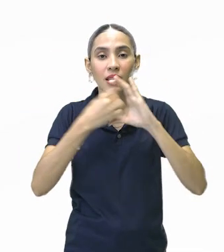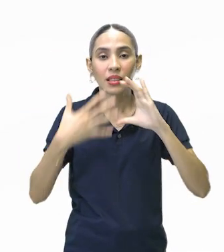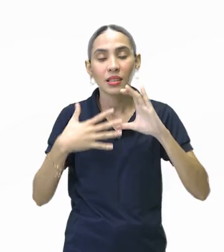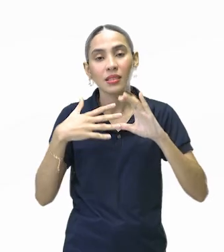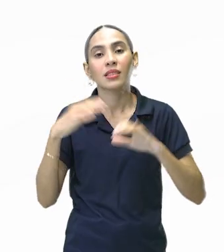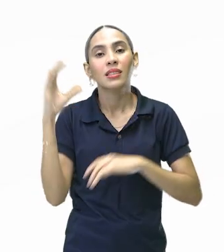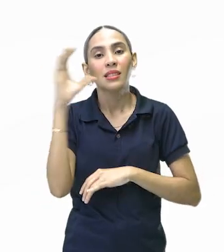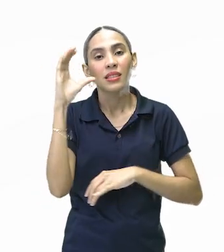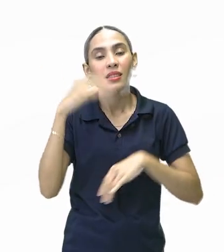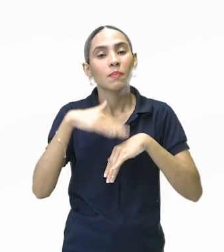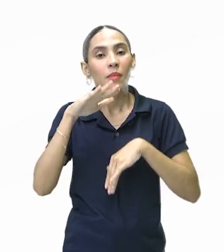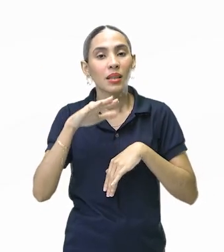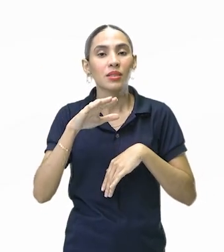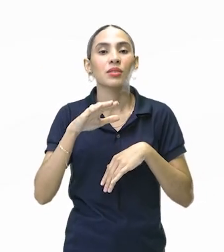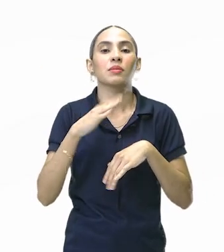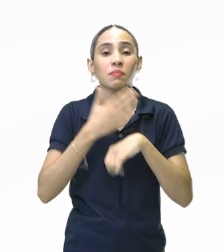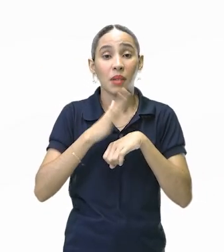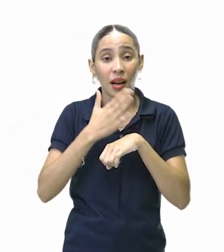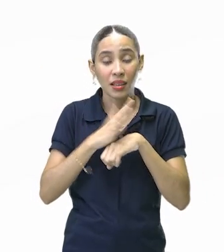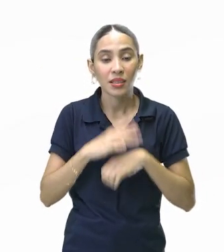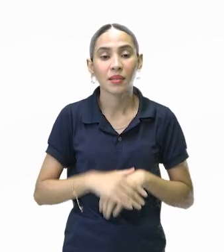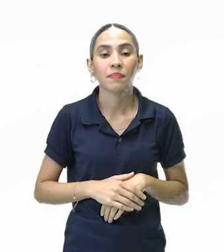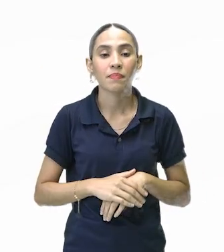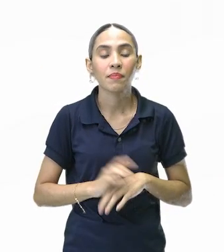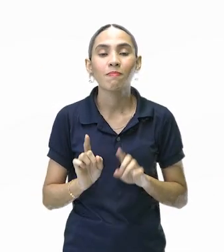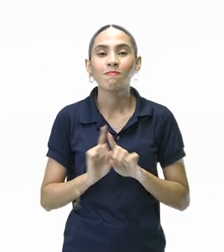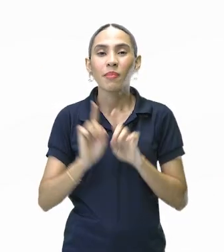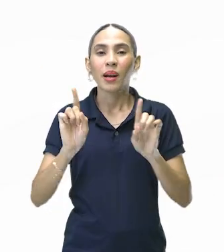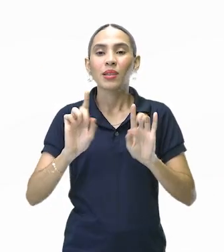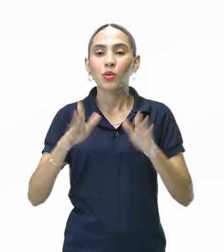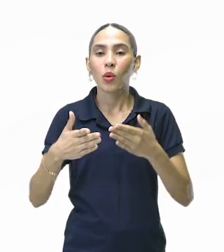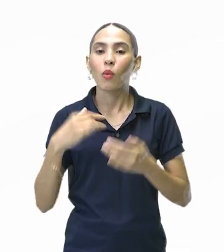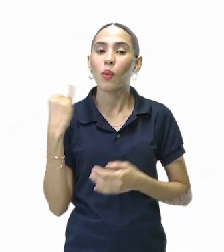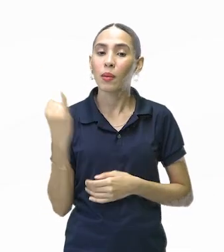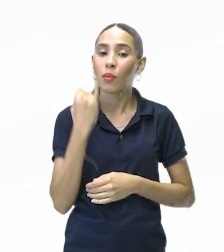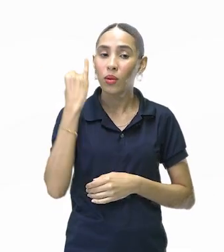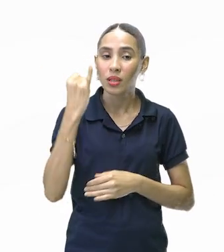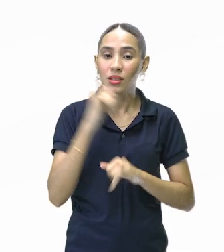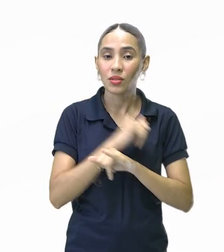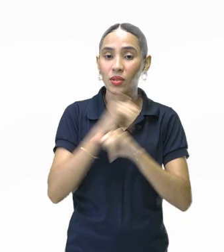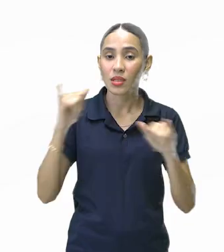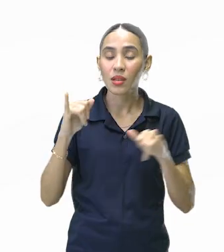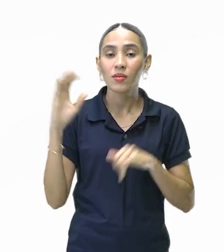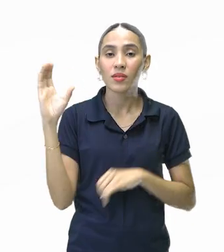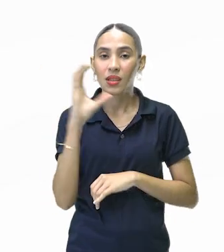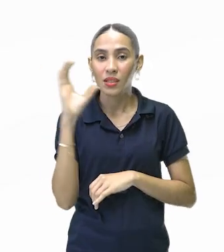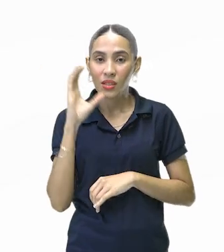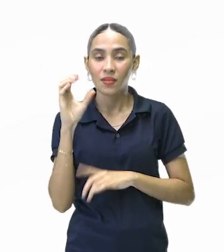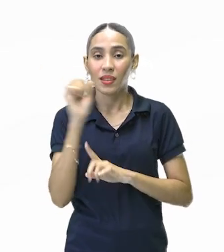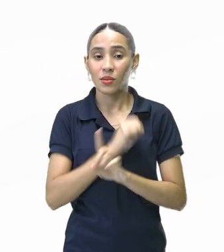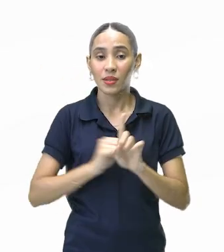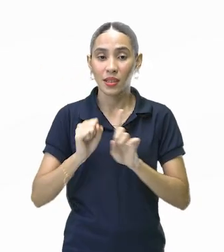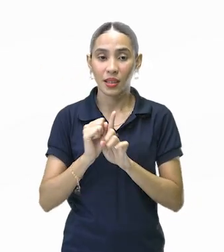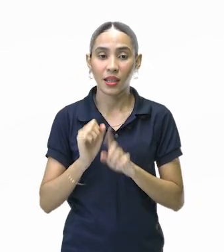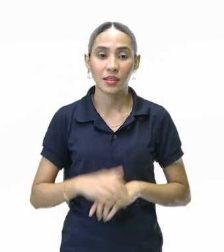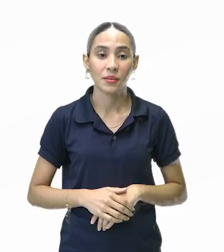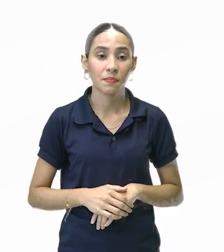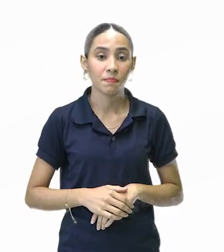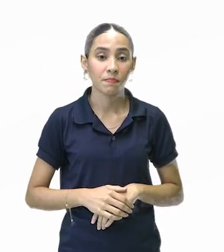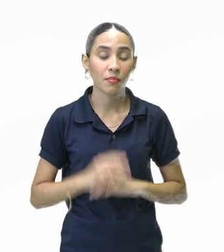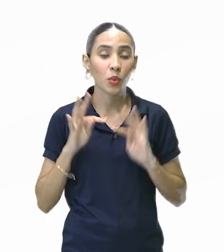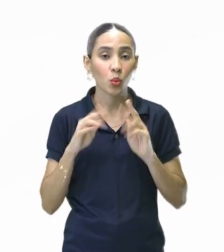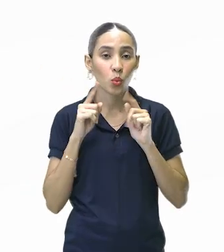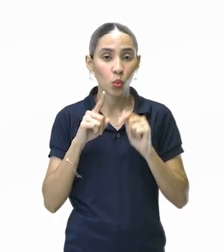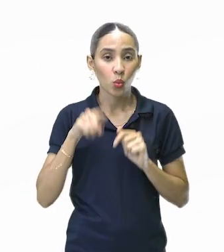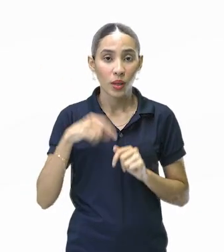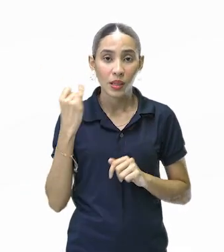ciência de maneira mais lúdica. E qual é a importância da divulgação científica para a sociedade, né? Isso tudo